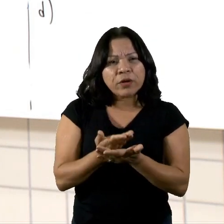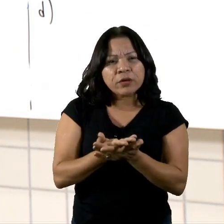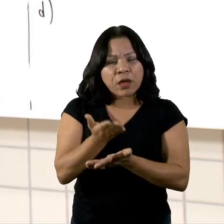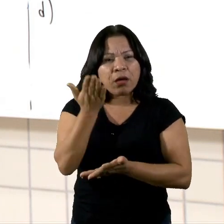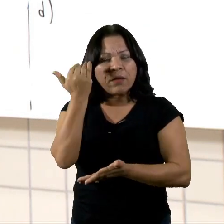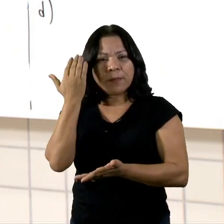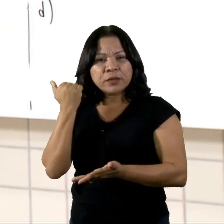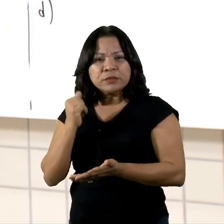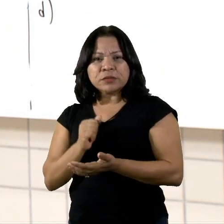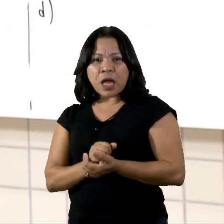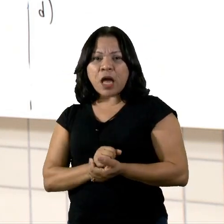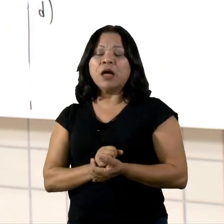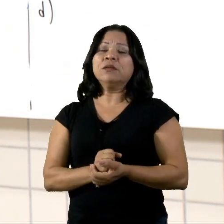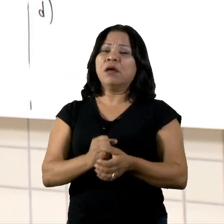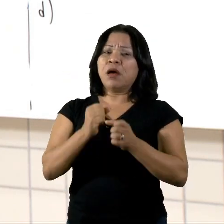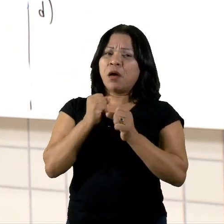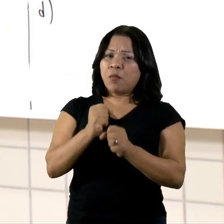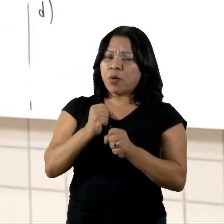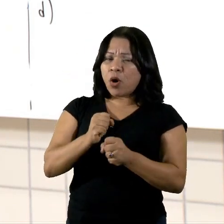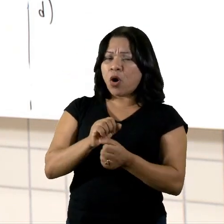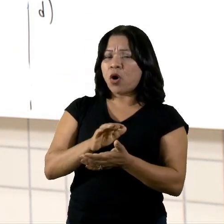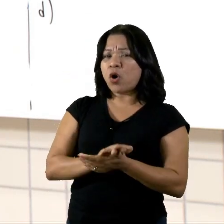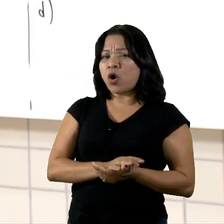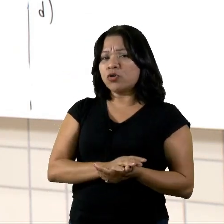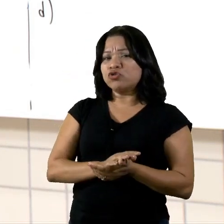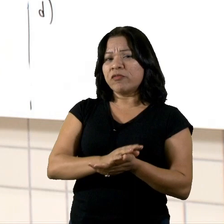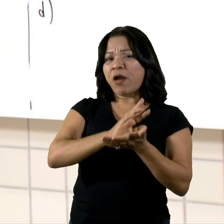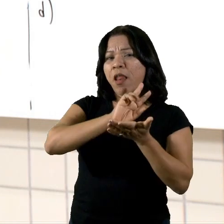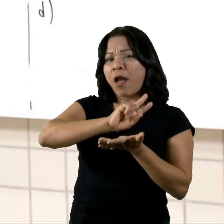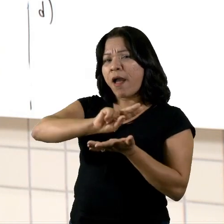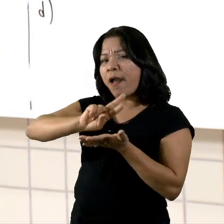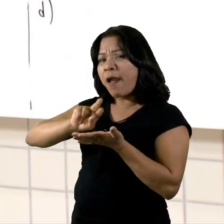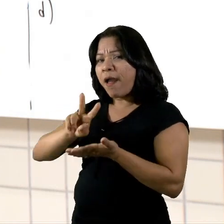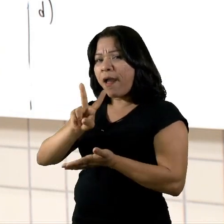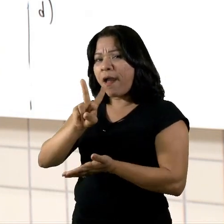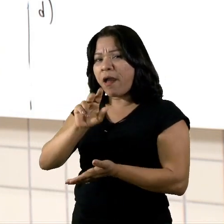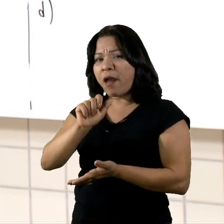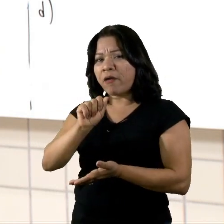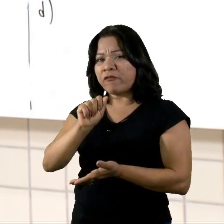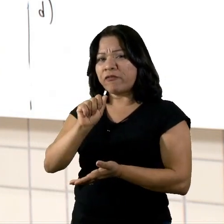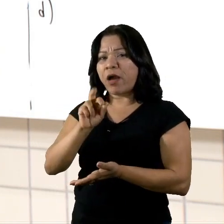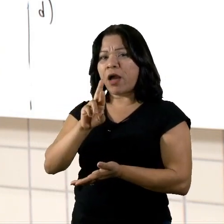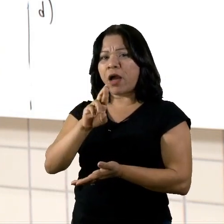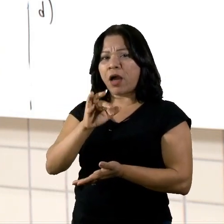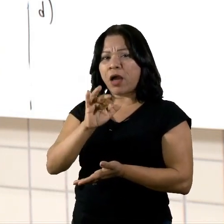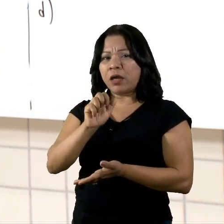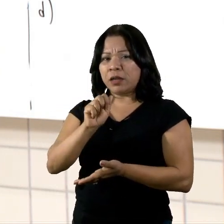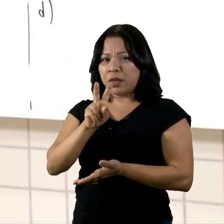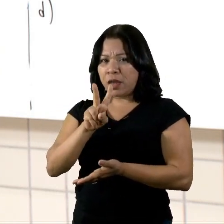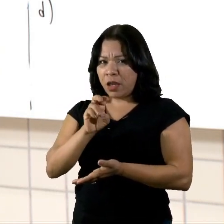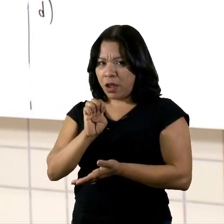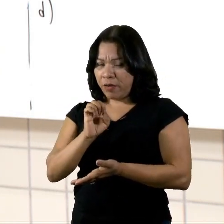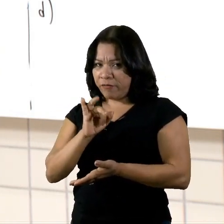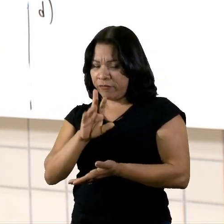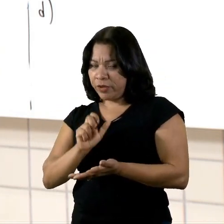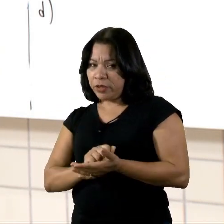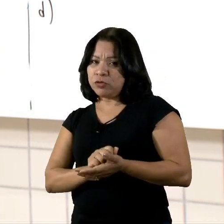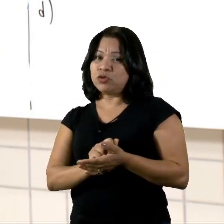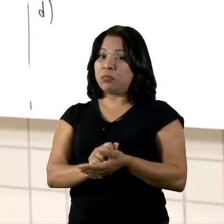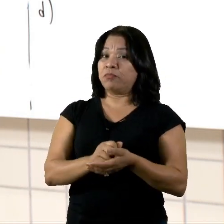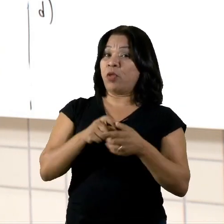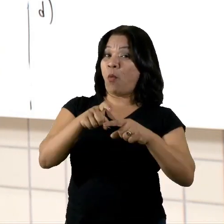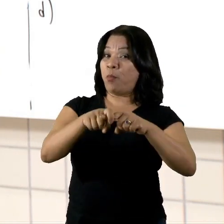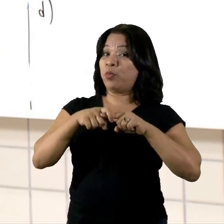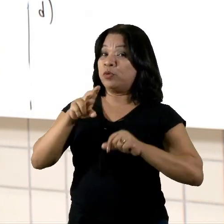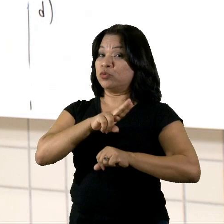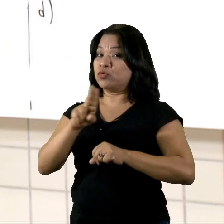de variável essas letras porque elas podem assumir vários valores numéricos. Então, por isso é variável,